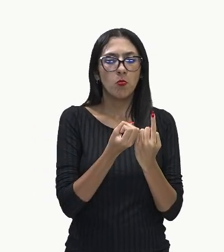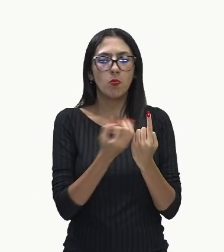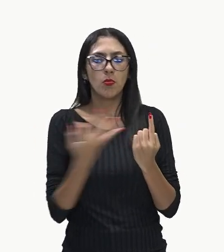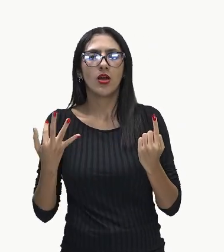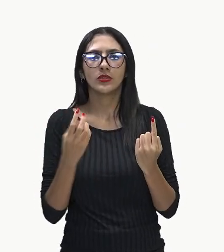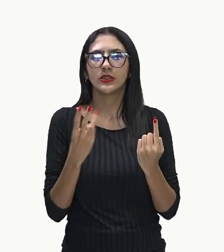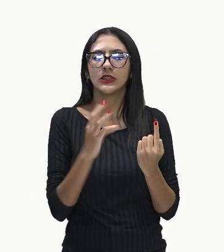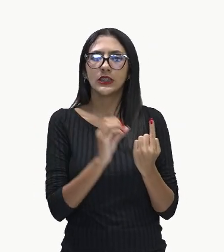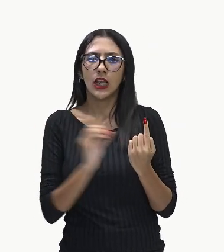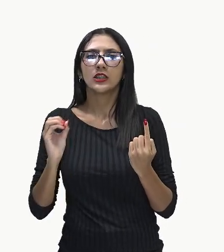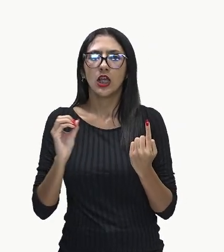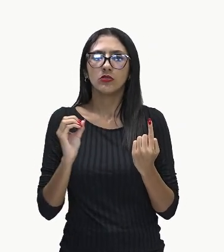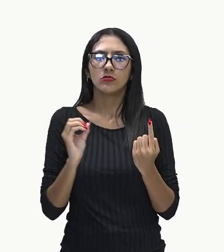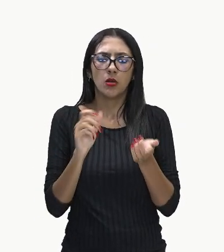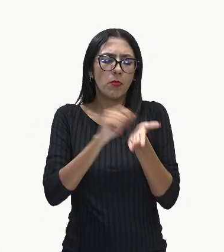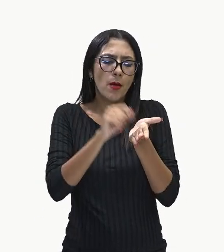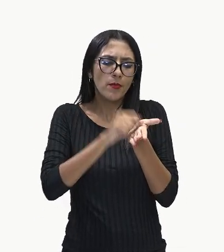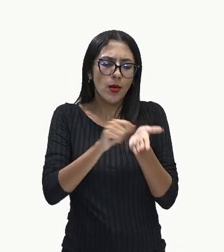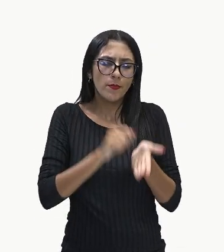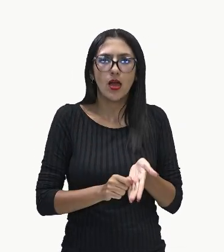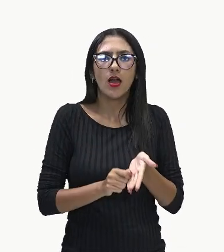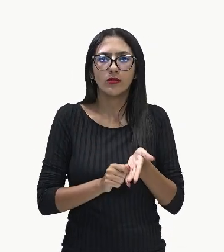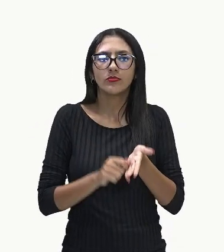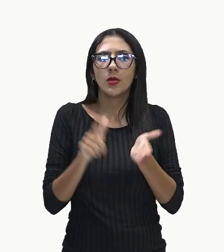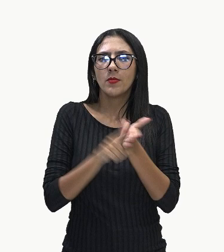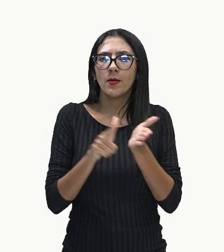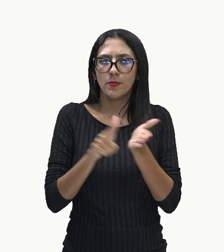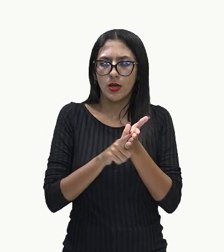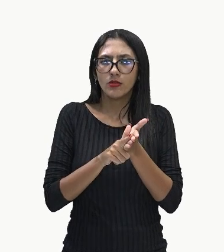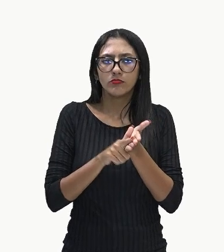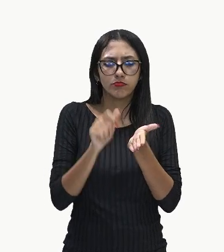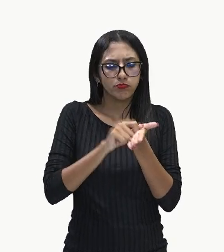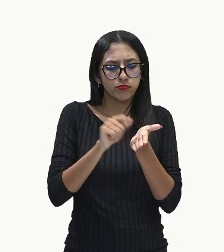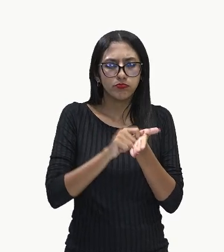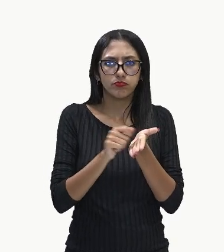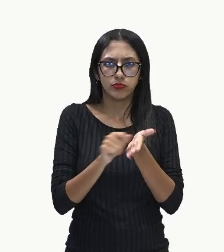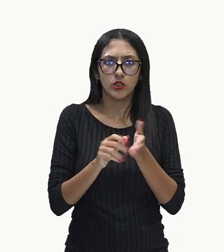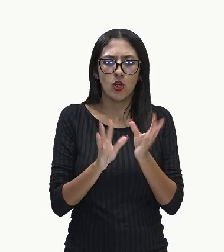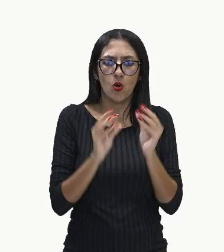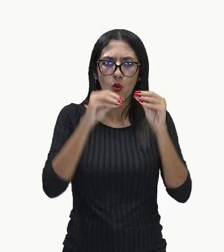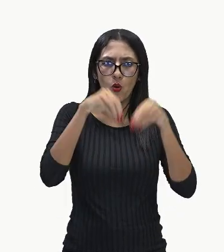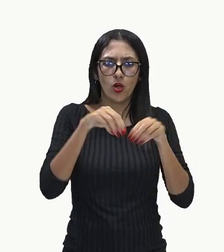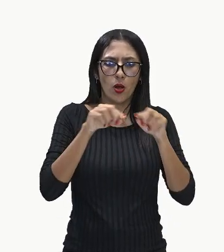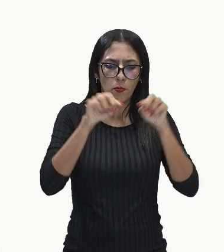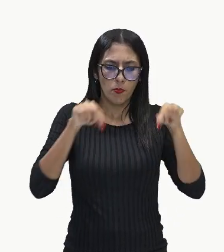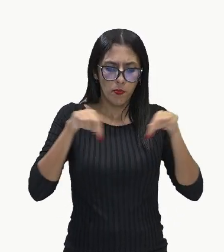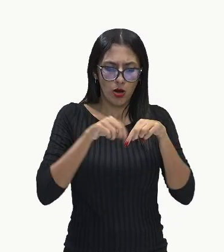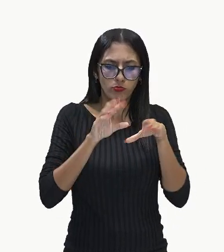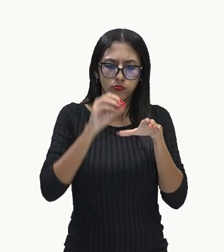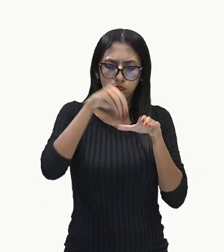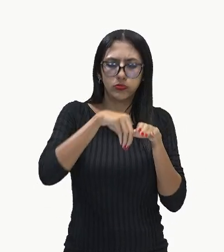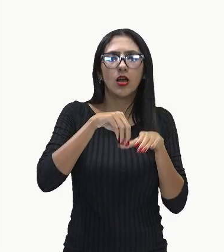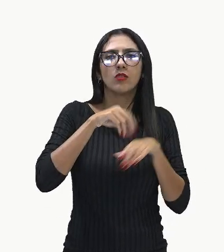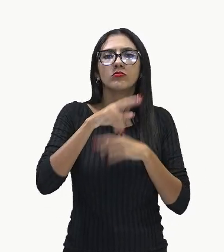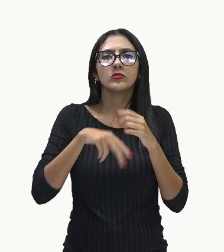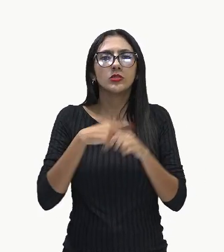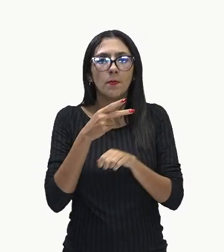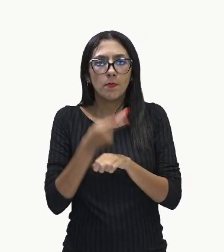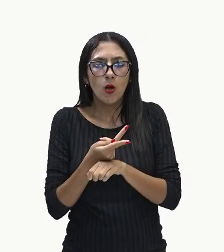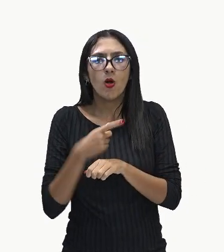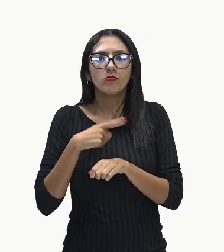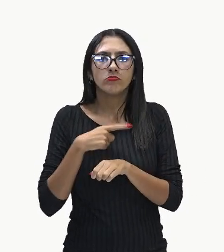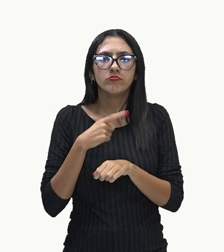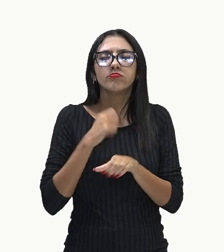esses números em pedaços de papel, colocá-los em uma urna e depois realizar o sorteio. tá